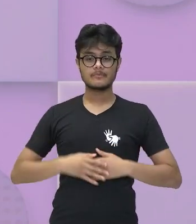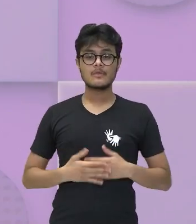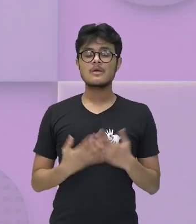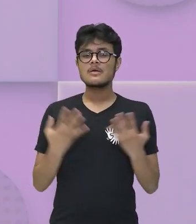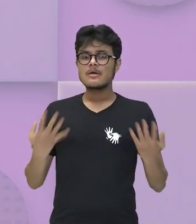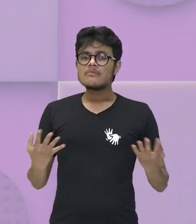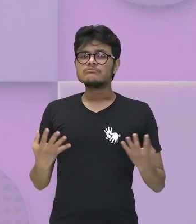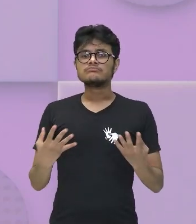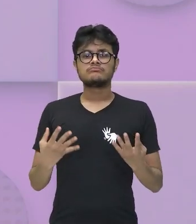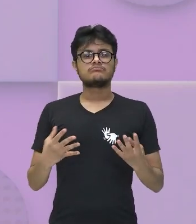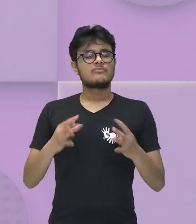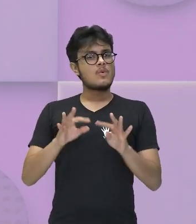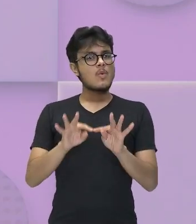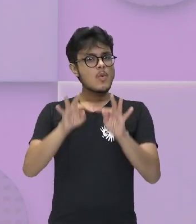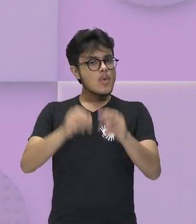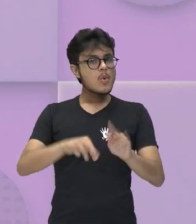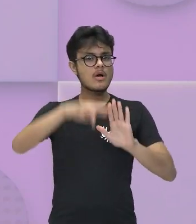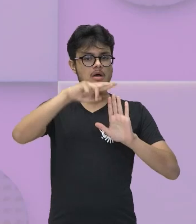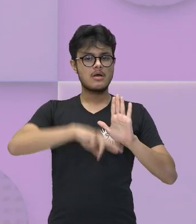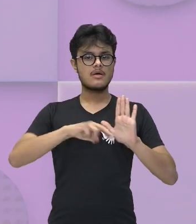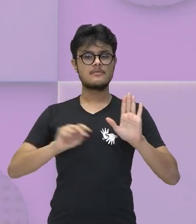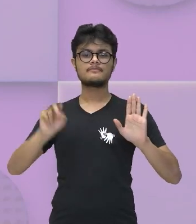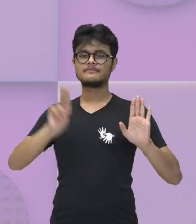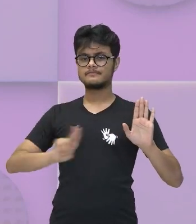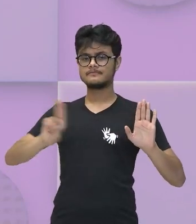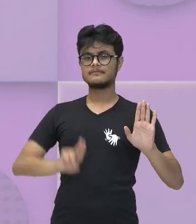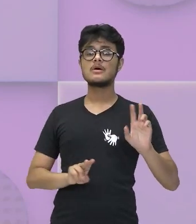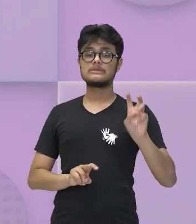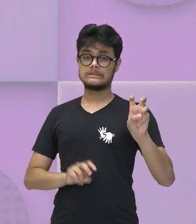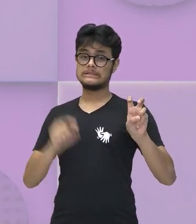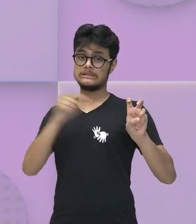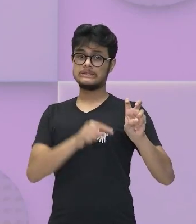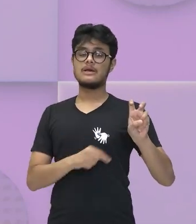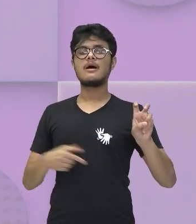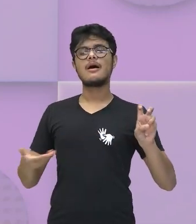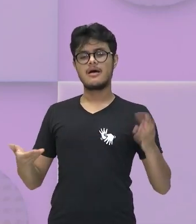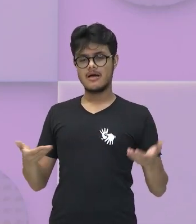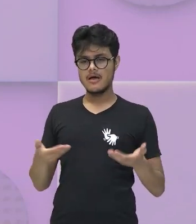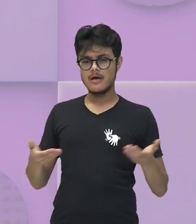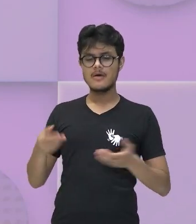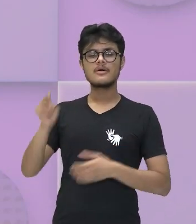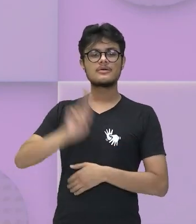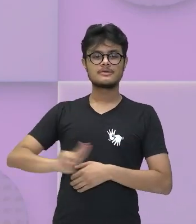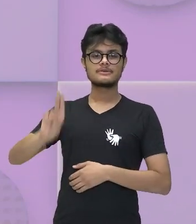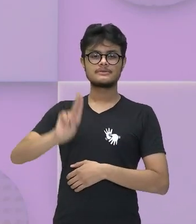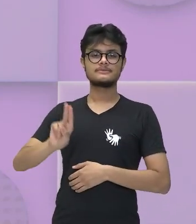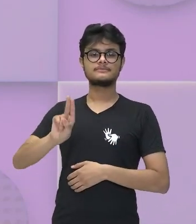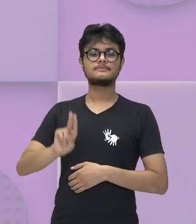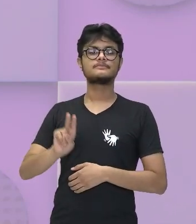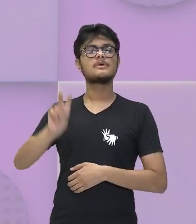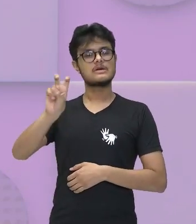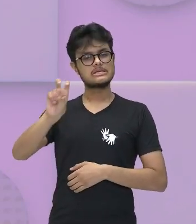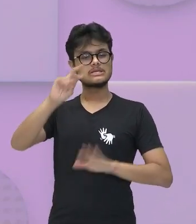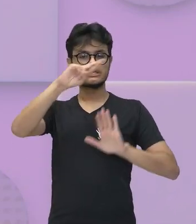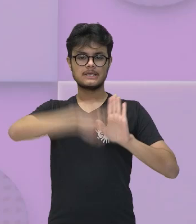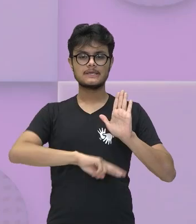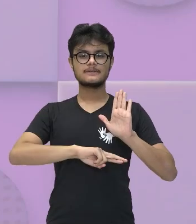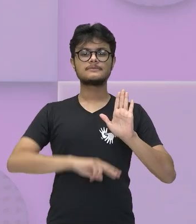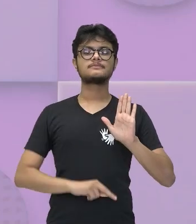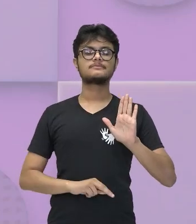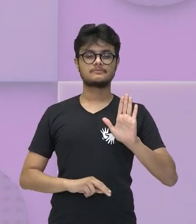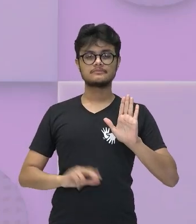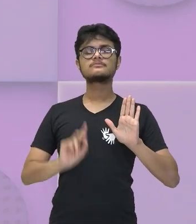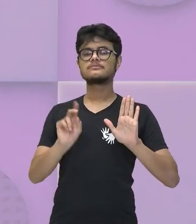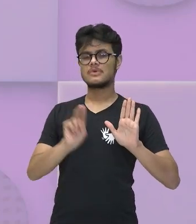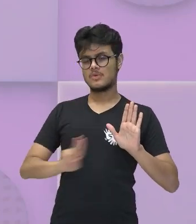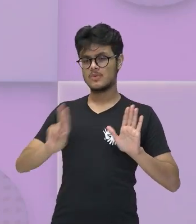as propriedades. Então, nós trabalhamos 5 propriedades e agora nós vamos utilizar elas como